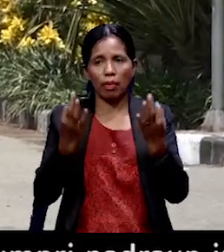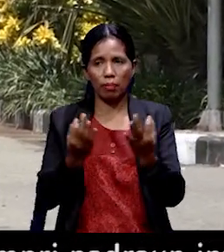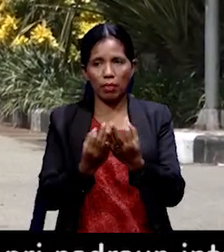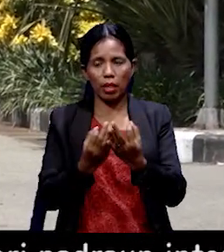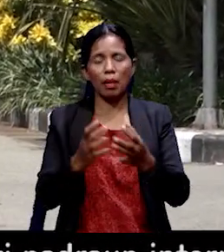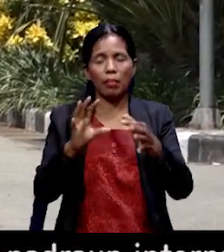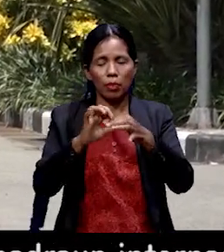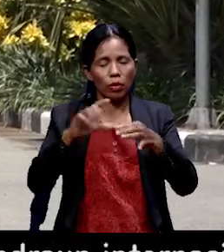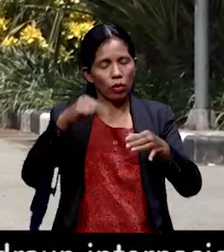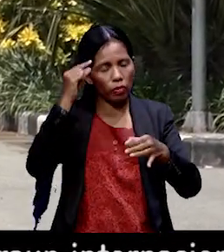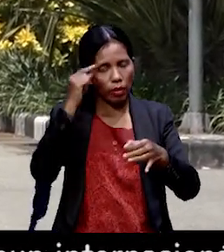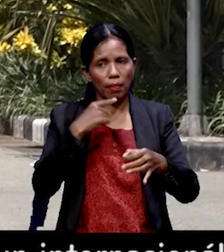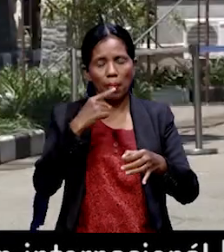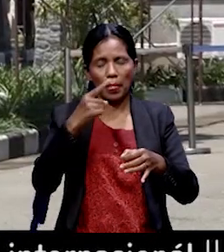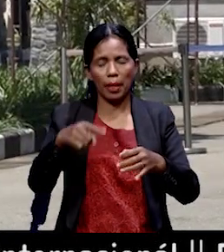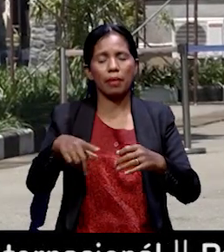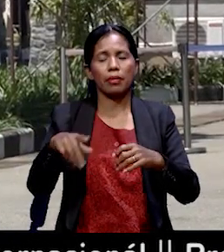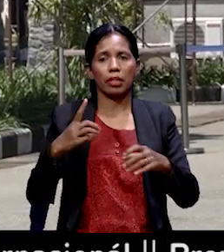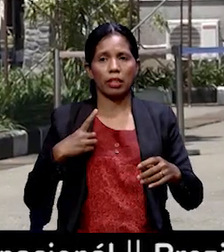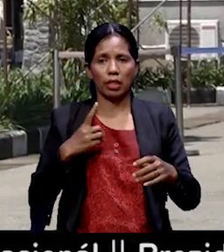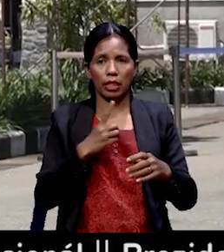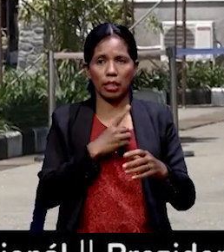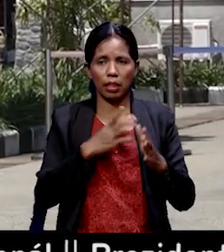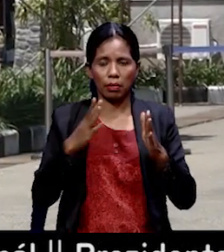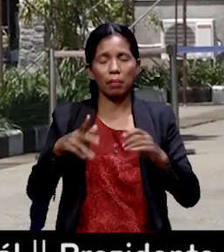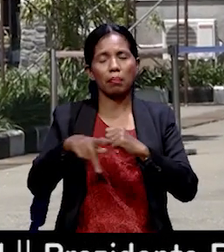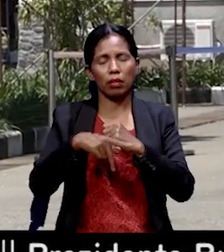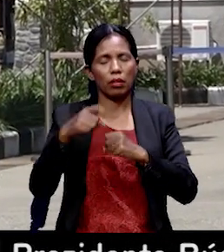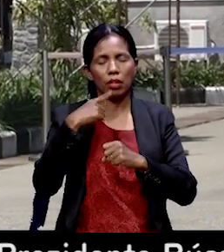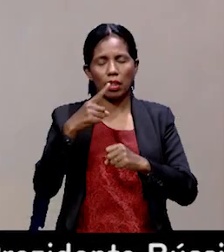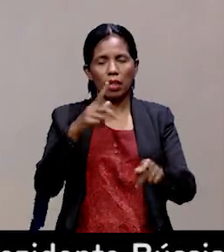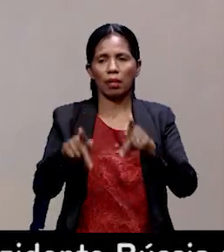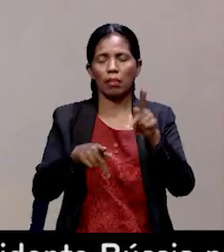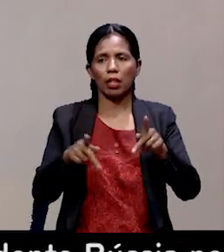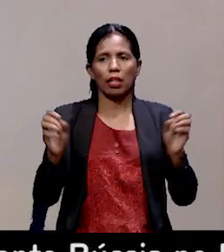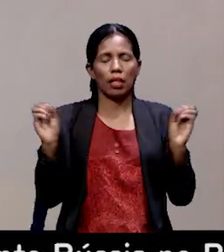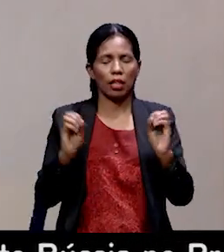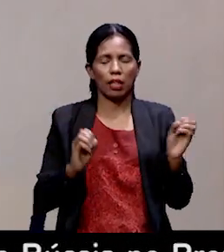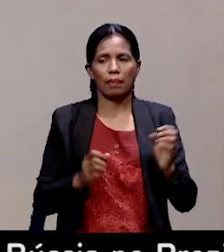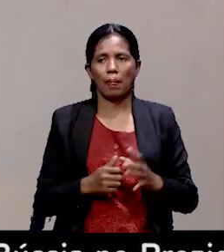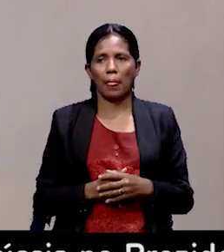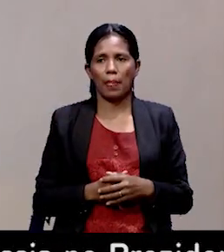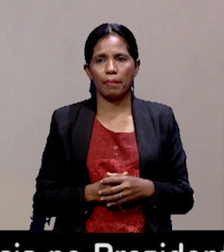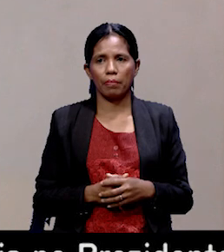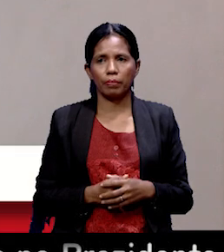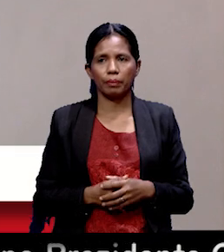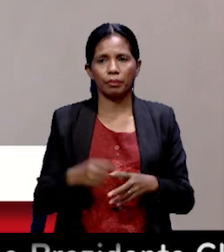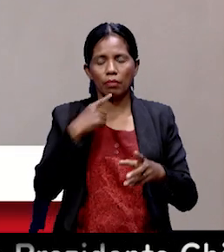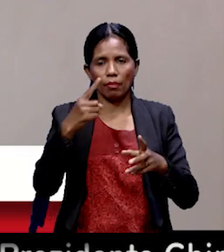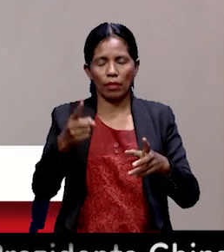deputado bancada, contune, la temi sai veterano ni a identidade. Tama ato ultrapasa, tamas sai ea fronteira terrestre niniam,